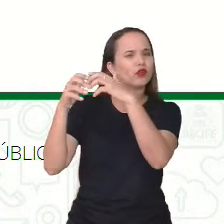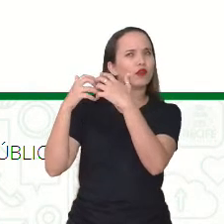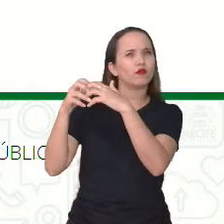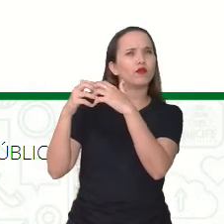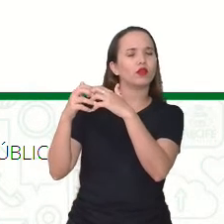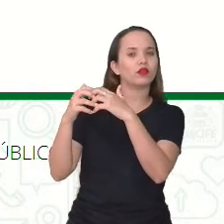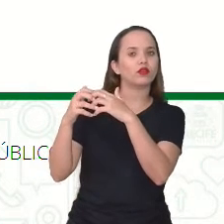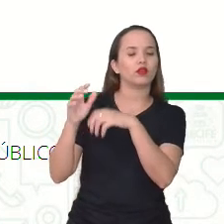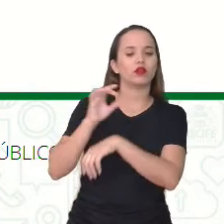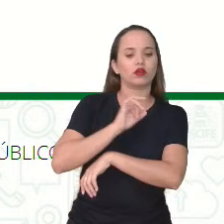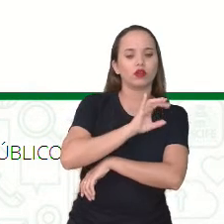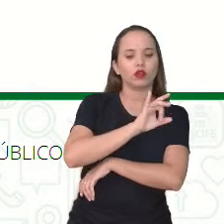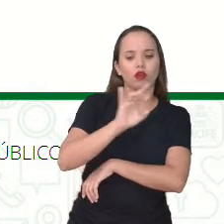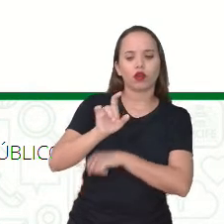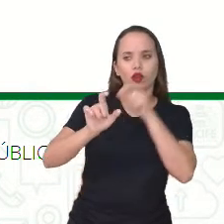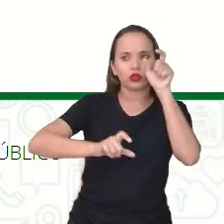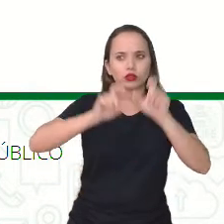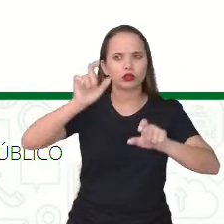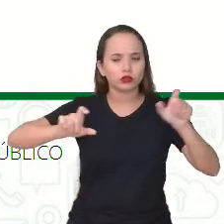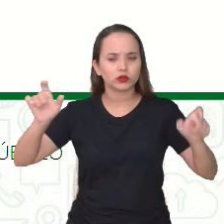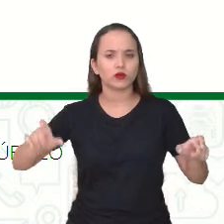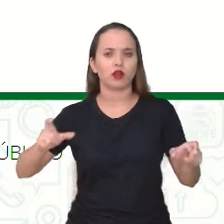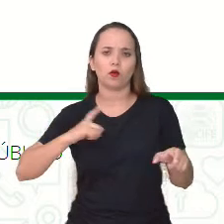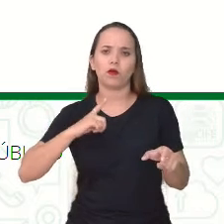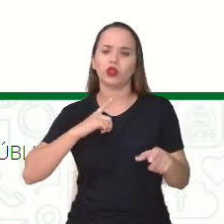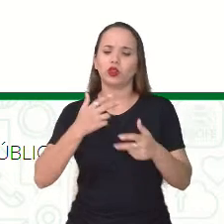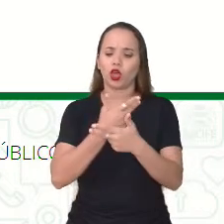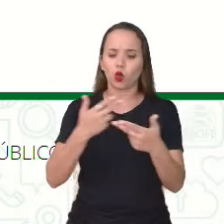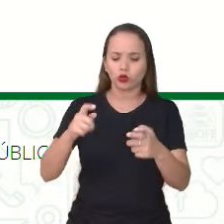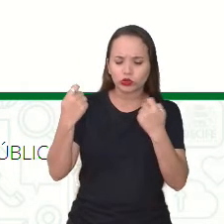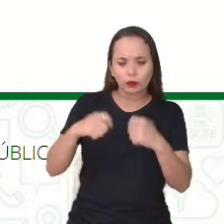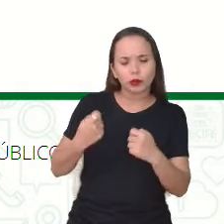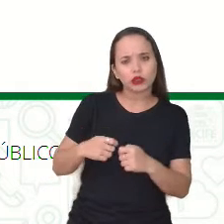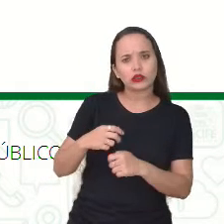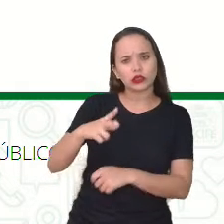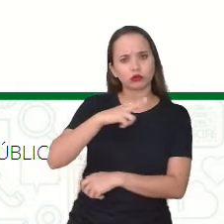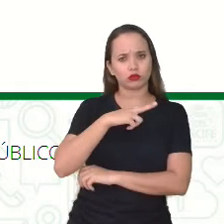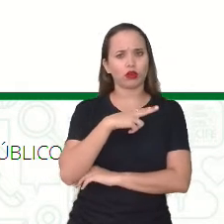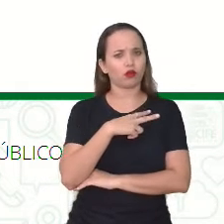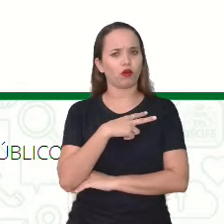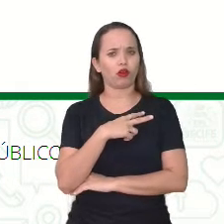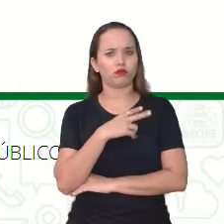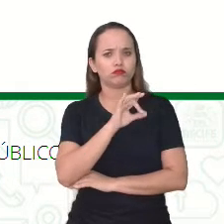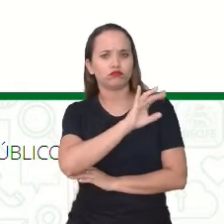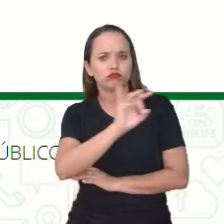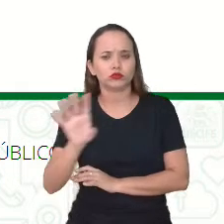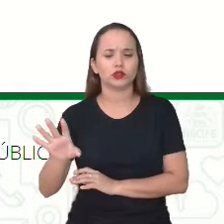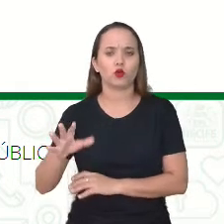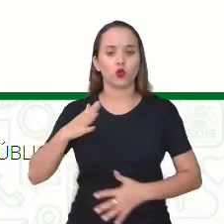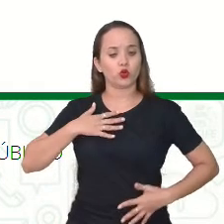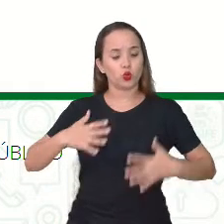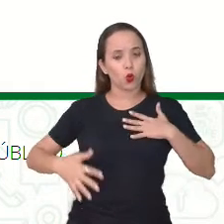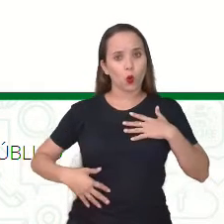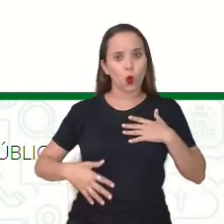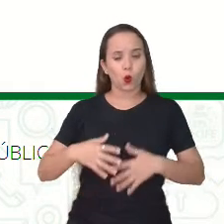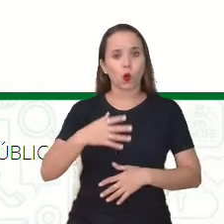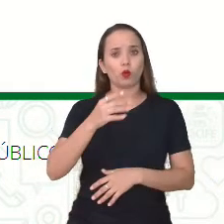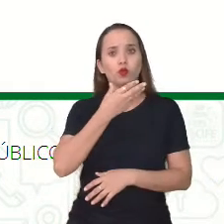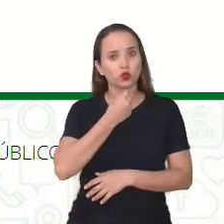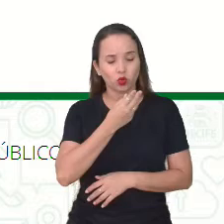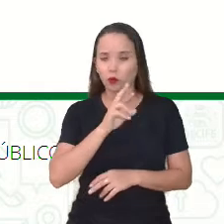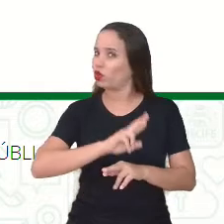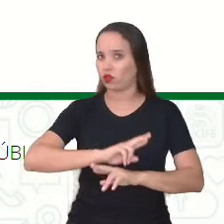ser humano tem necessidades específicas. Então, cada corpo vai ter a sua necessidade. E o corpo masculino não é